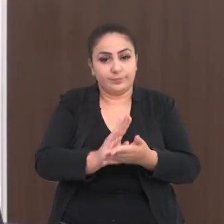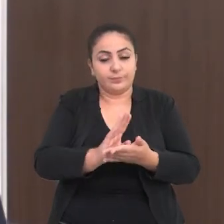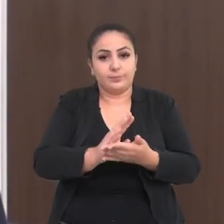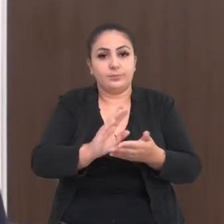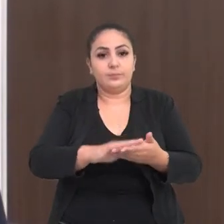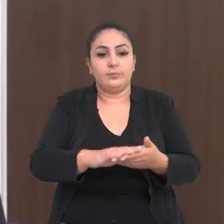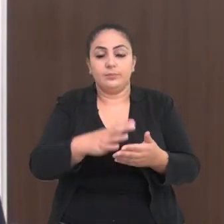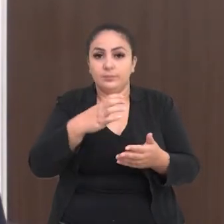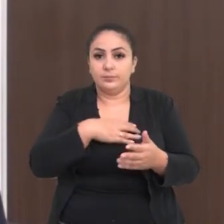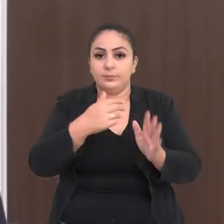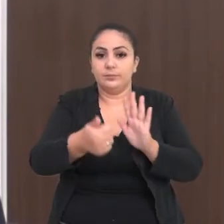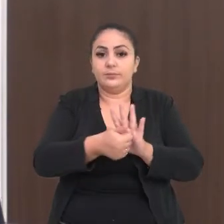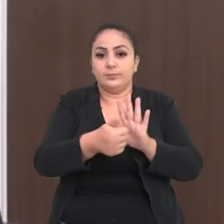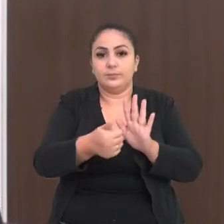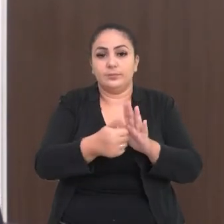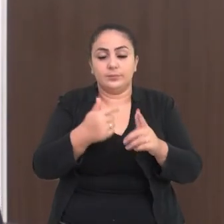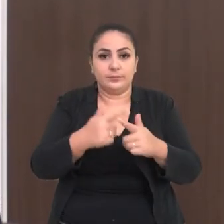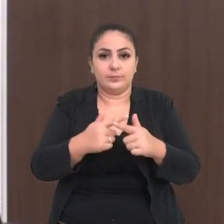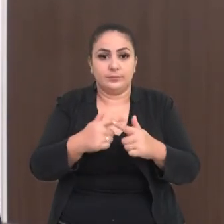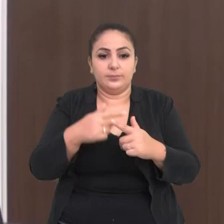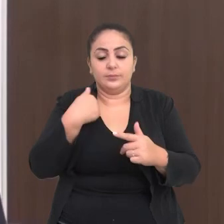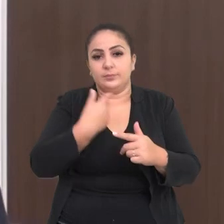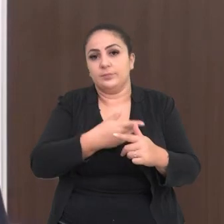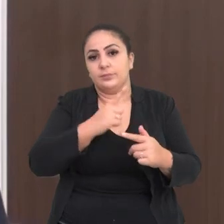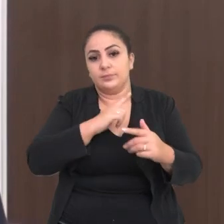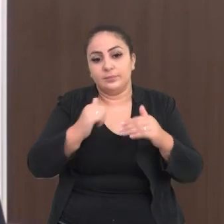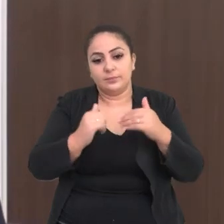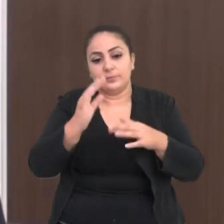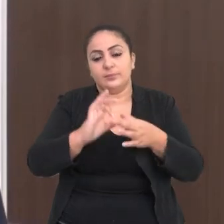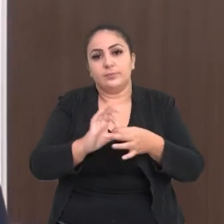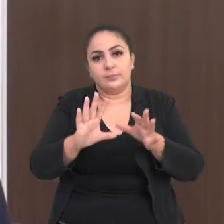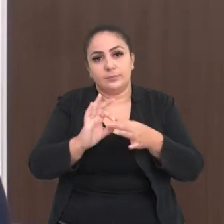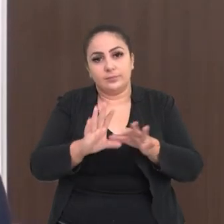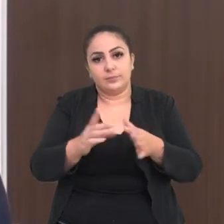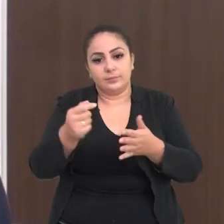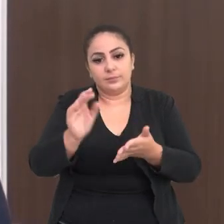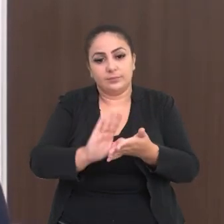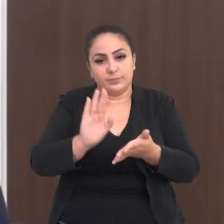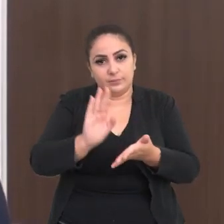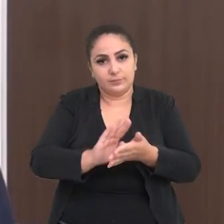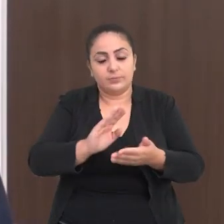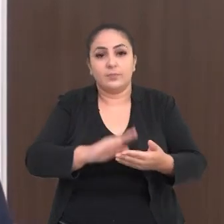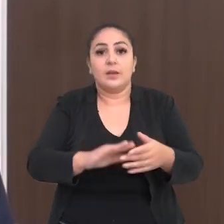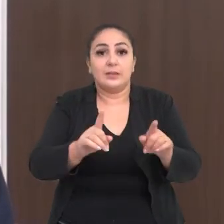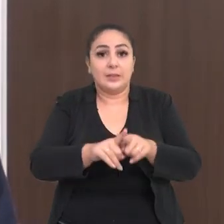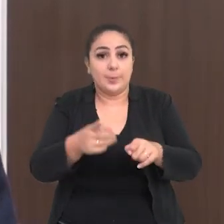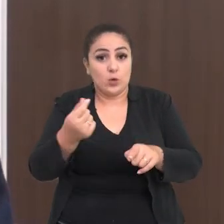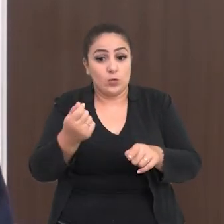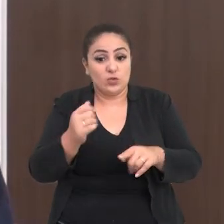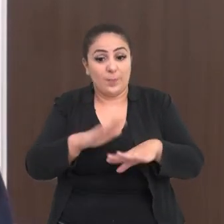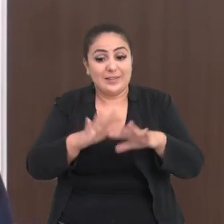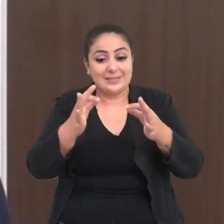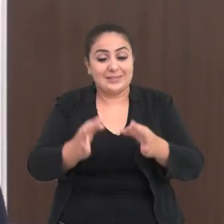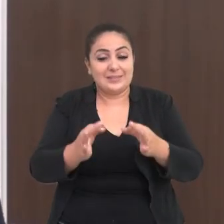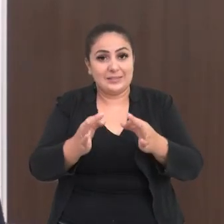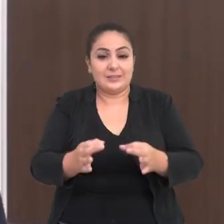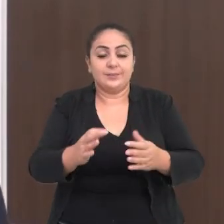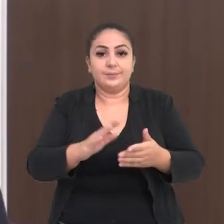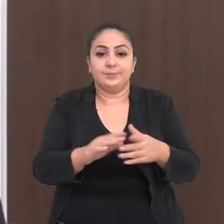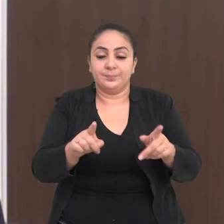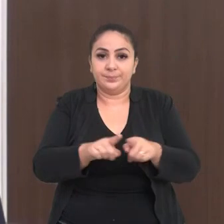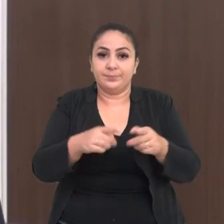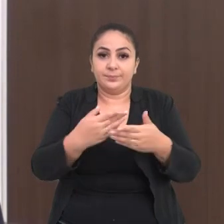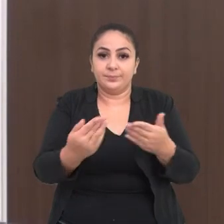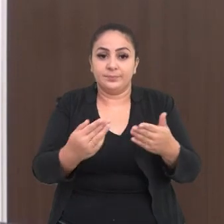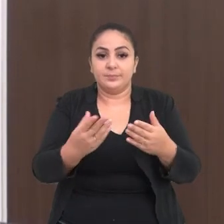uma forma muito positiva, porque temos mais disponibilidade de recursos, com custos mais adequados,